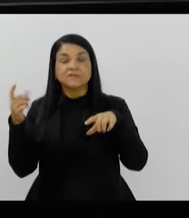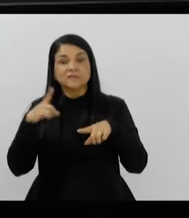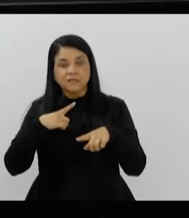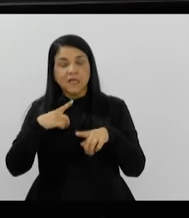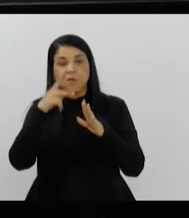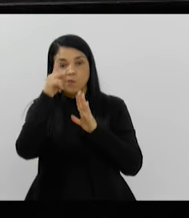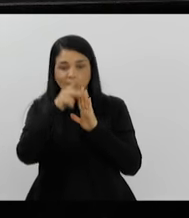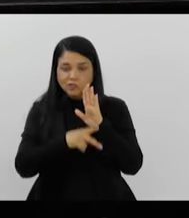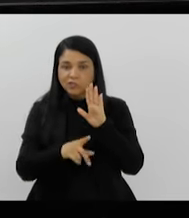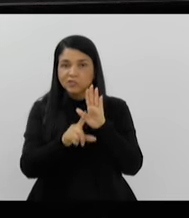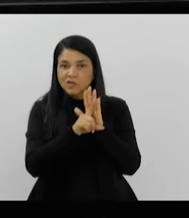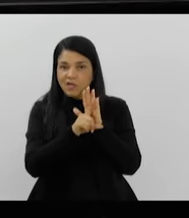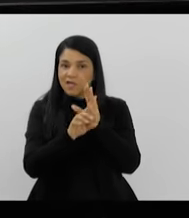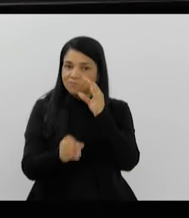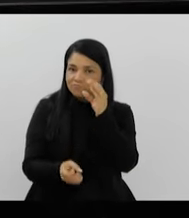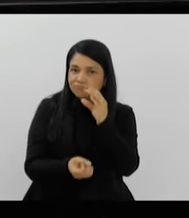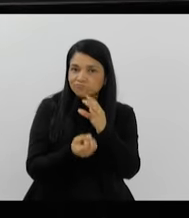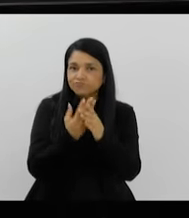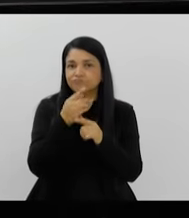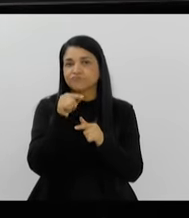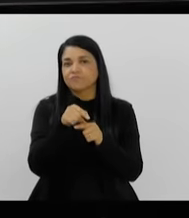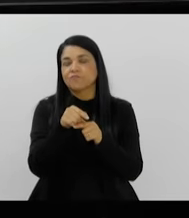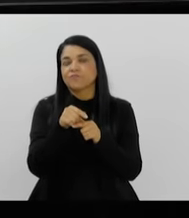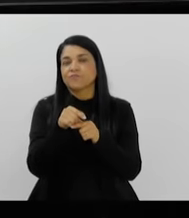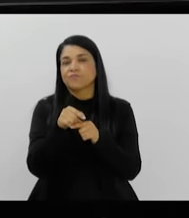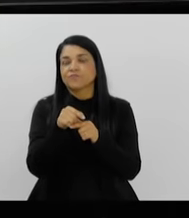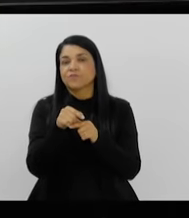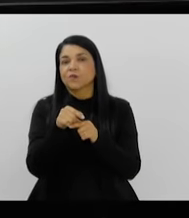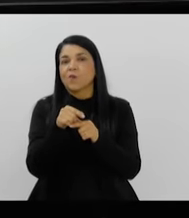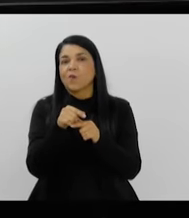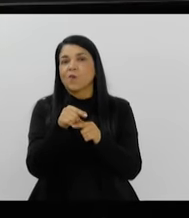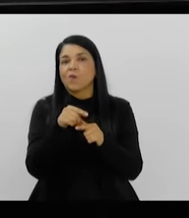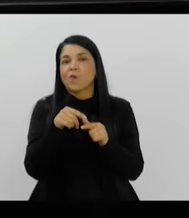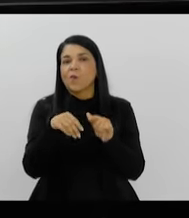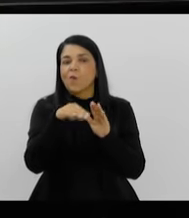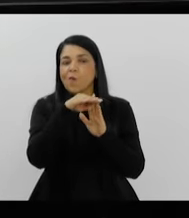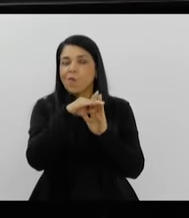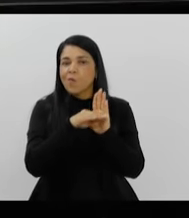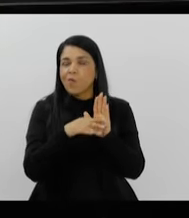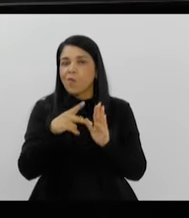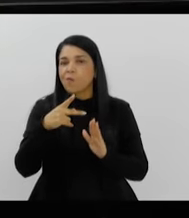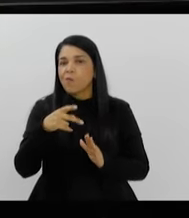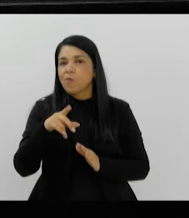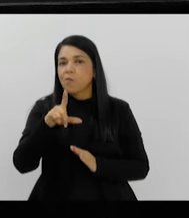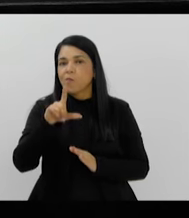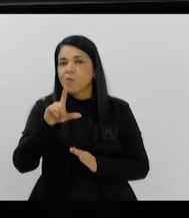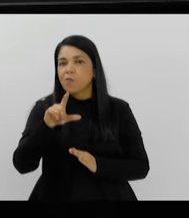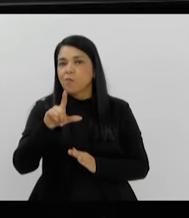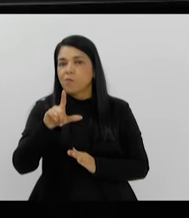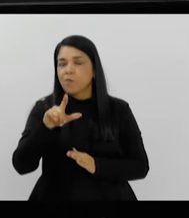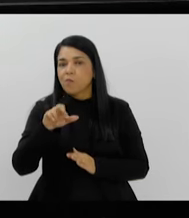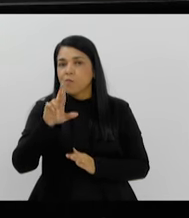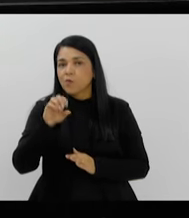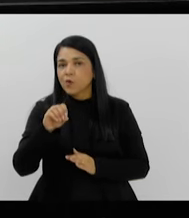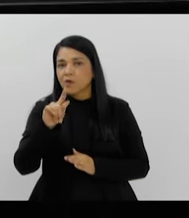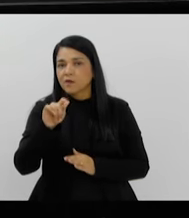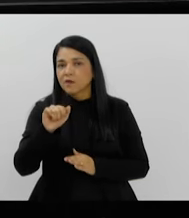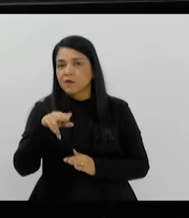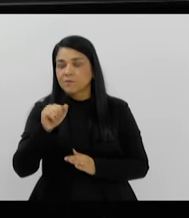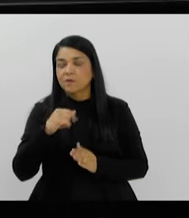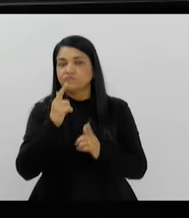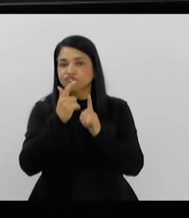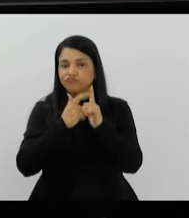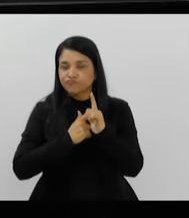que criou, que pretende criar o Programa de Pleno Pagamento das Dívidas do Estado, o